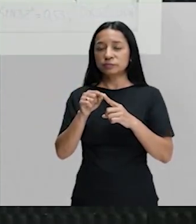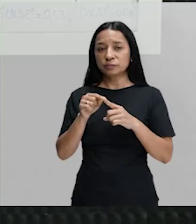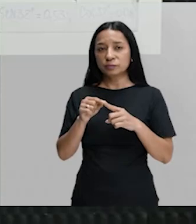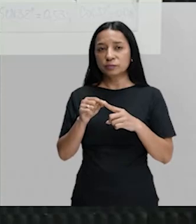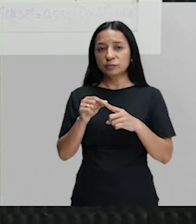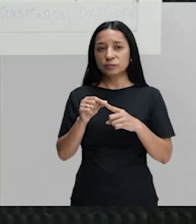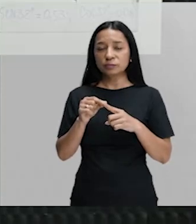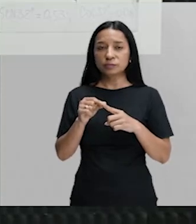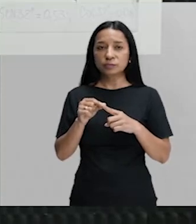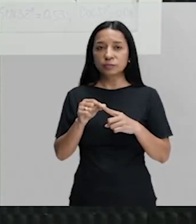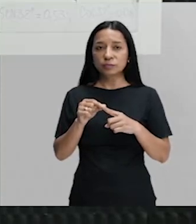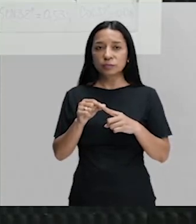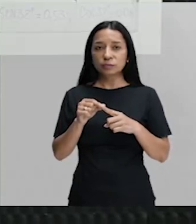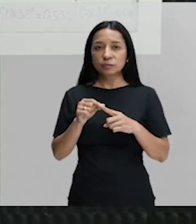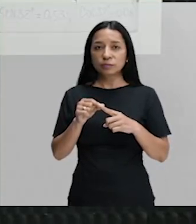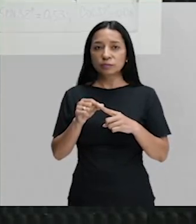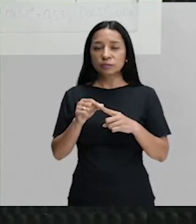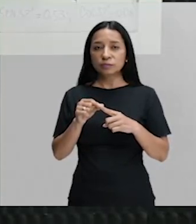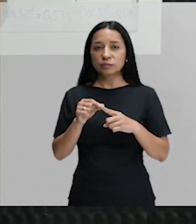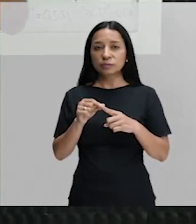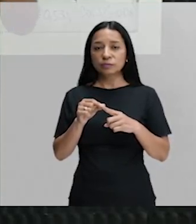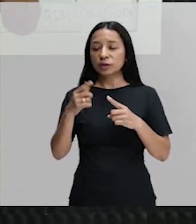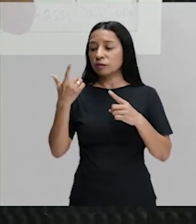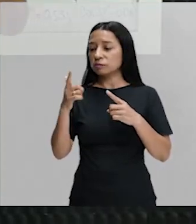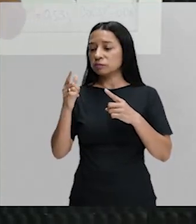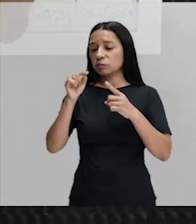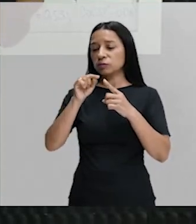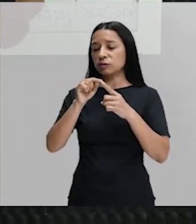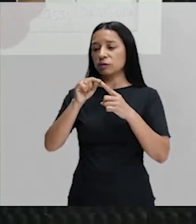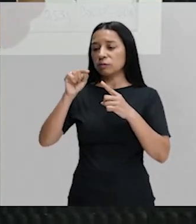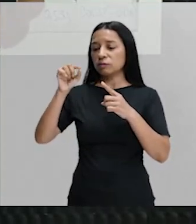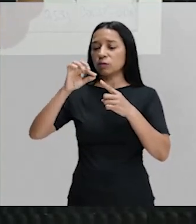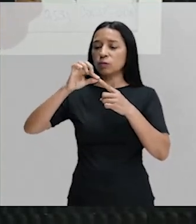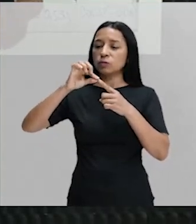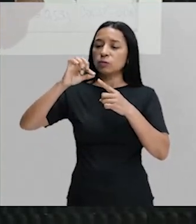tá? Eu não tenho essa medida, né? Vamos supor que eu tenho um